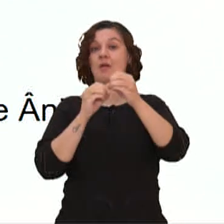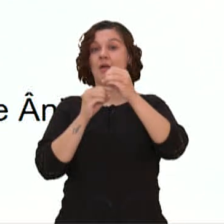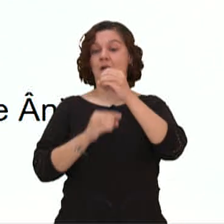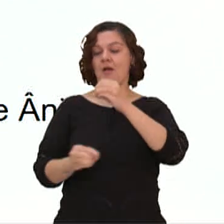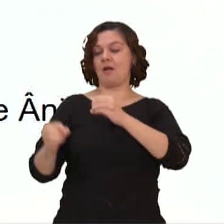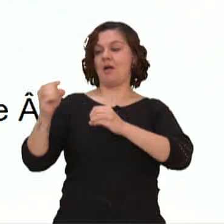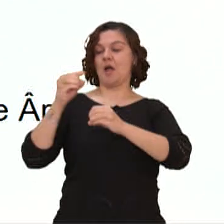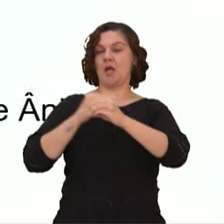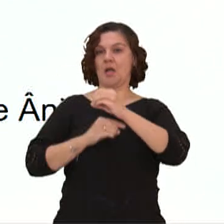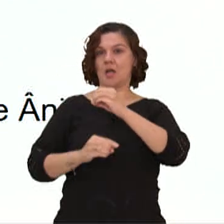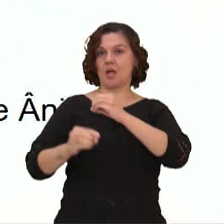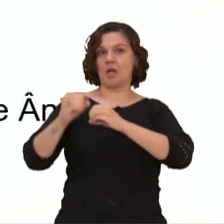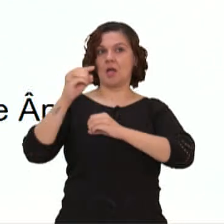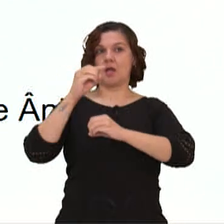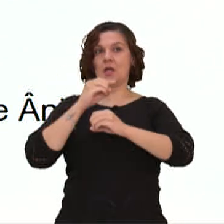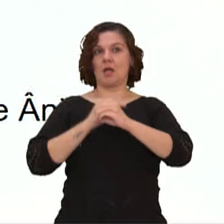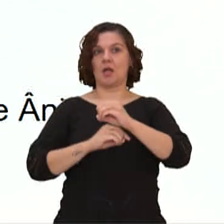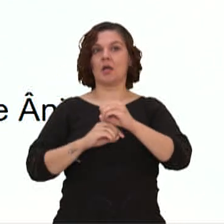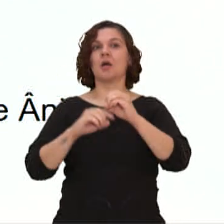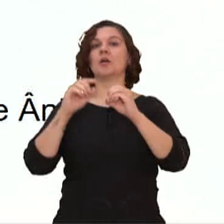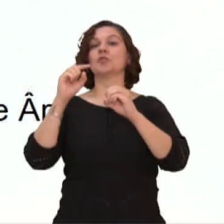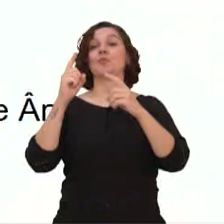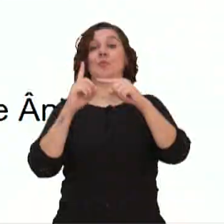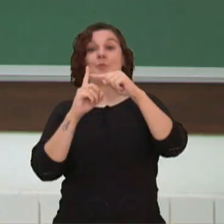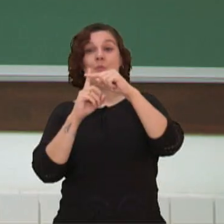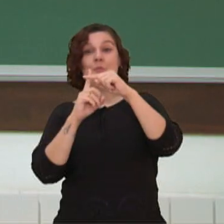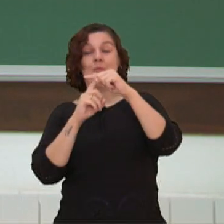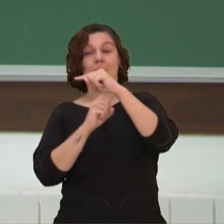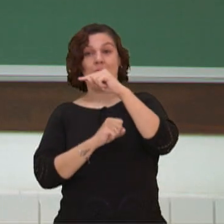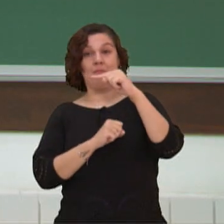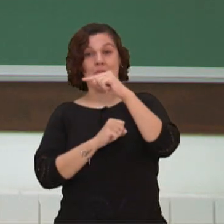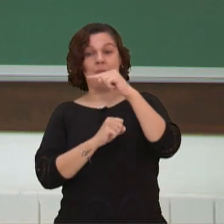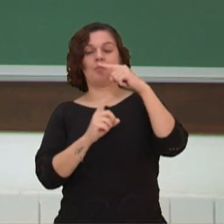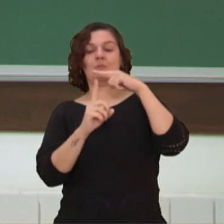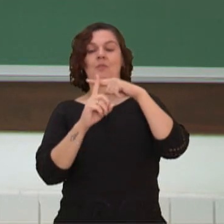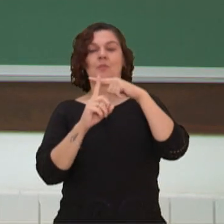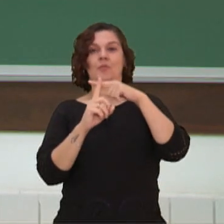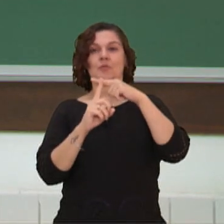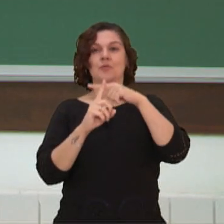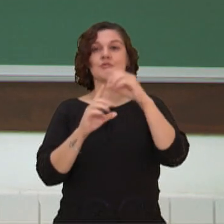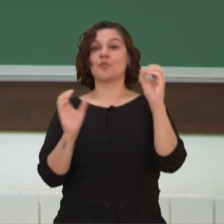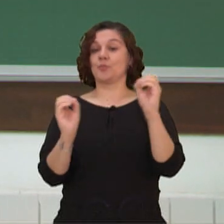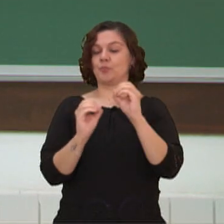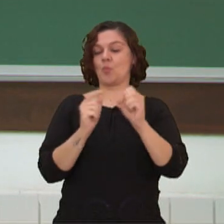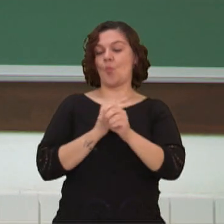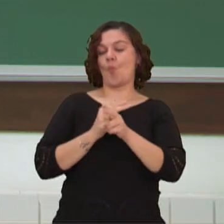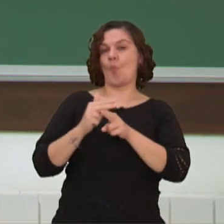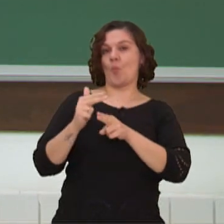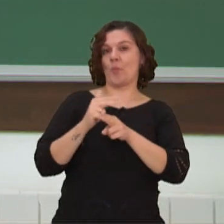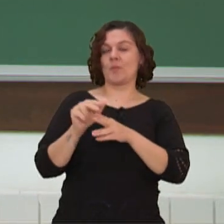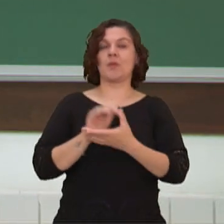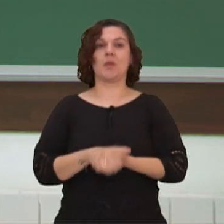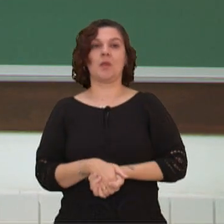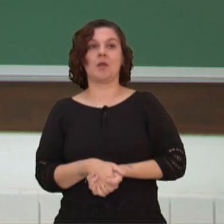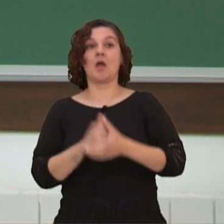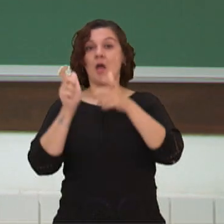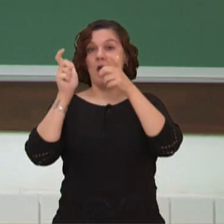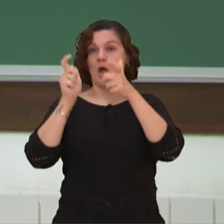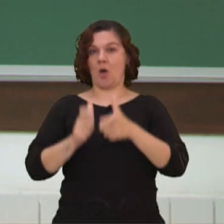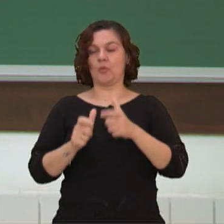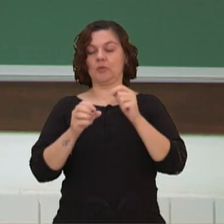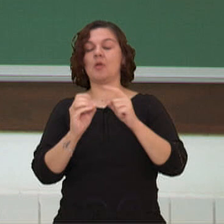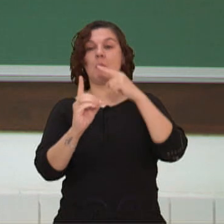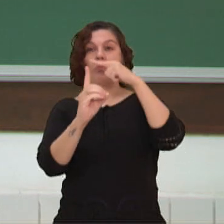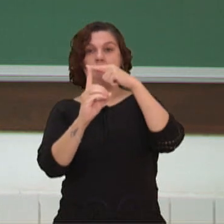Átomos, suas partículas subatômicas. Elétron, próton e nêutron. E aonde elas estão localizadas, né? Prótons